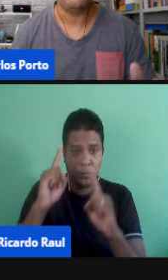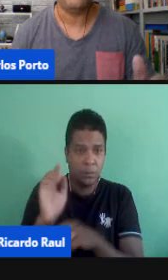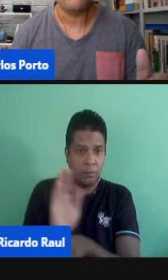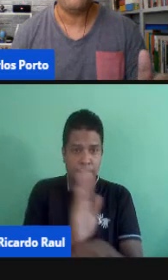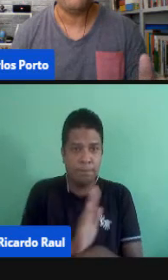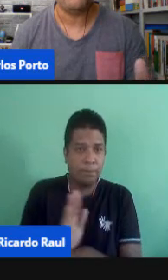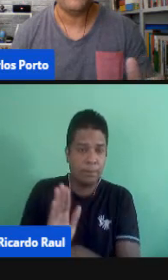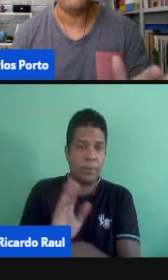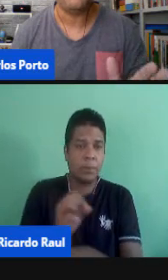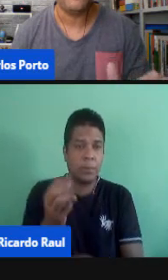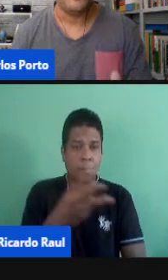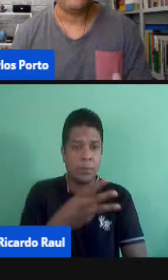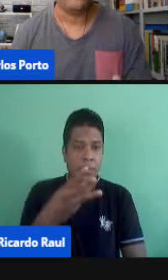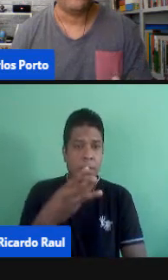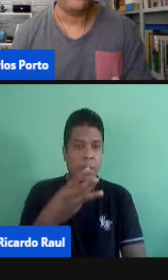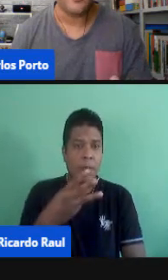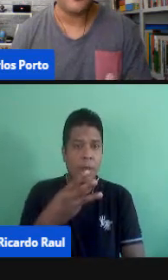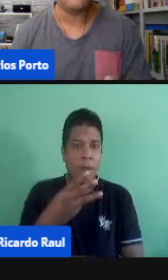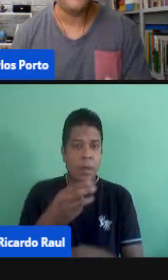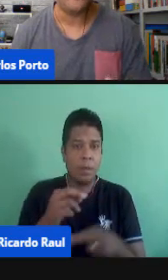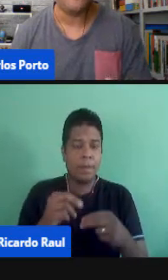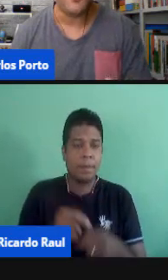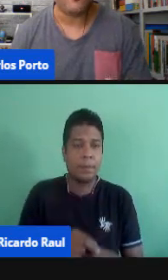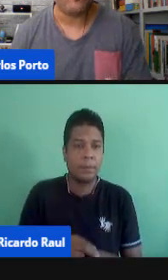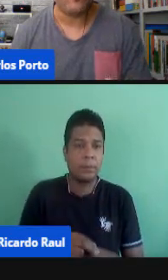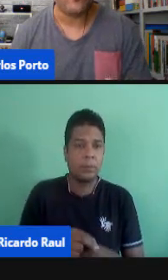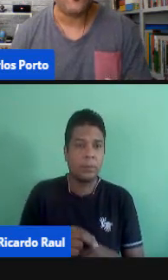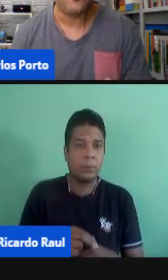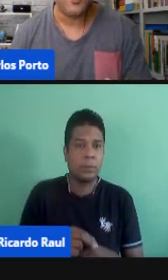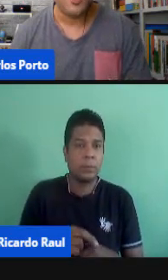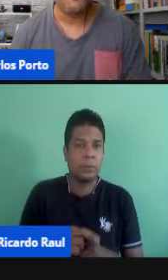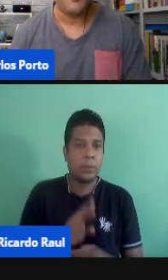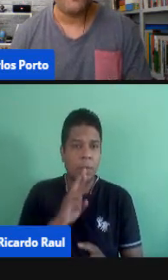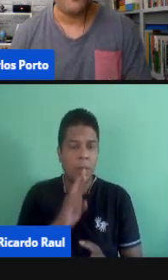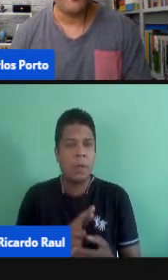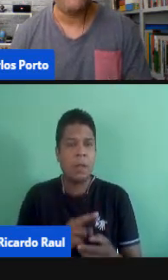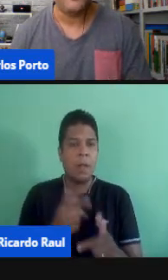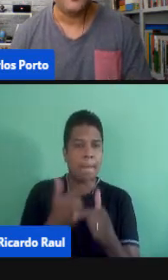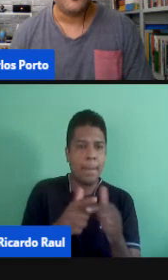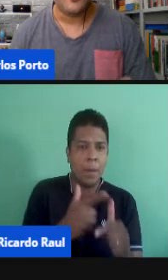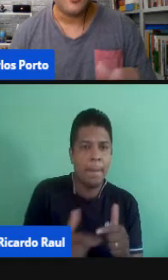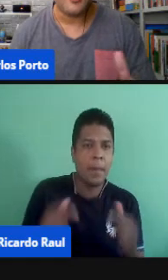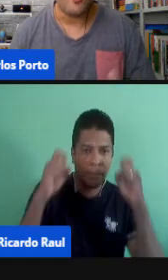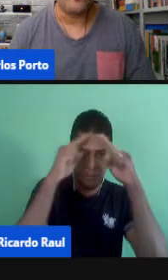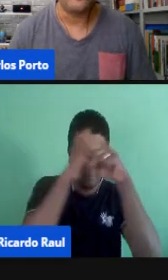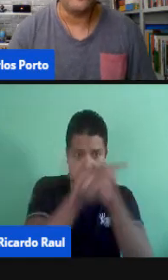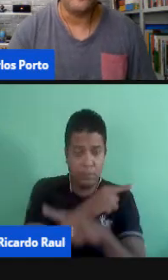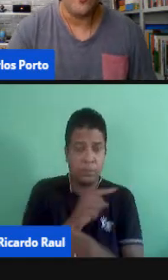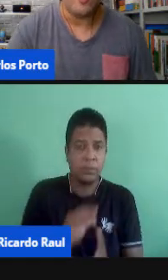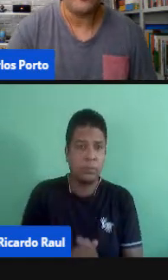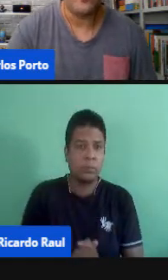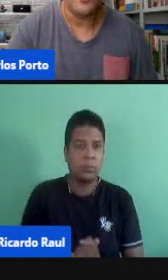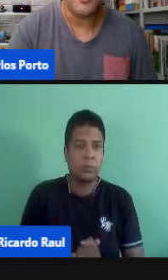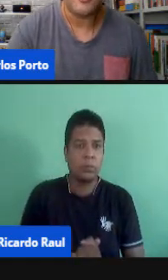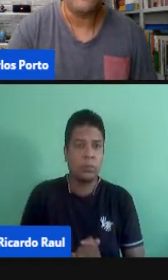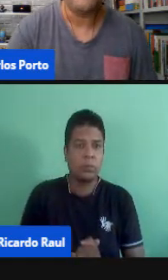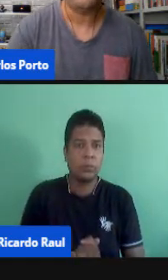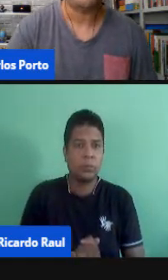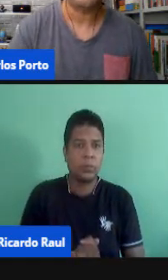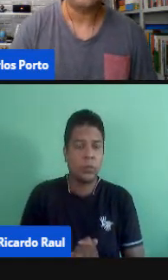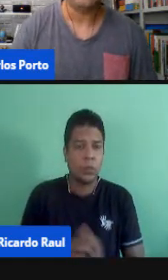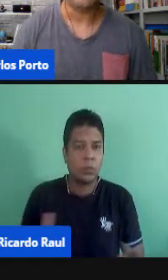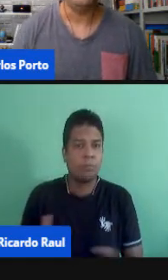Terceiro, resolve problemas sociais e complexos. Promove o